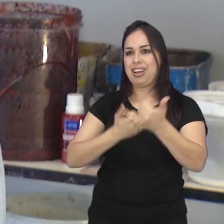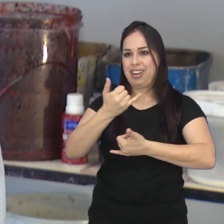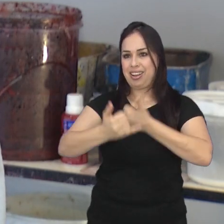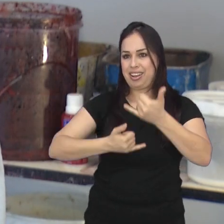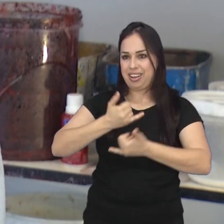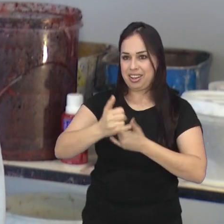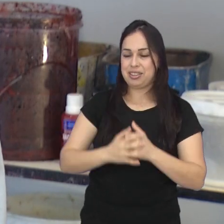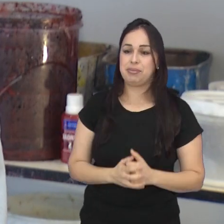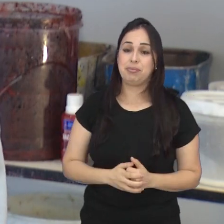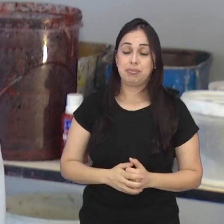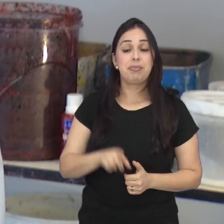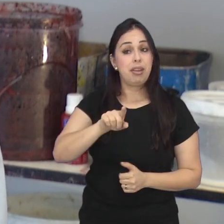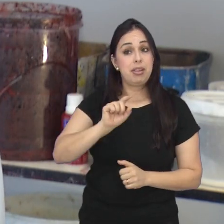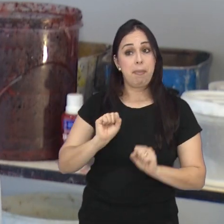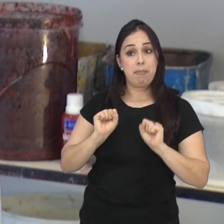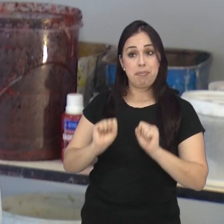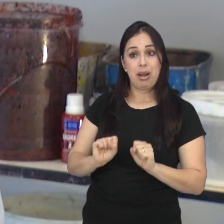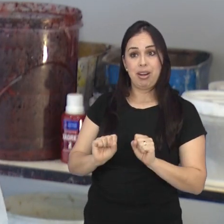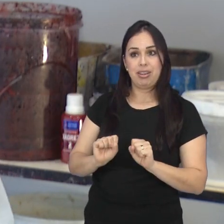você